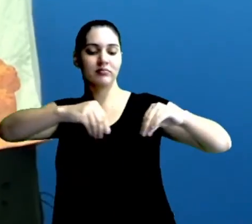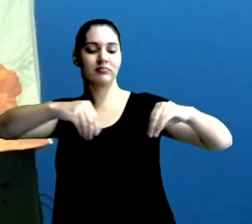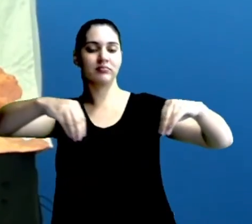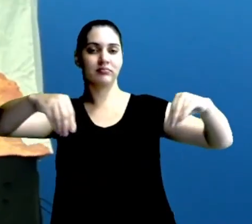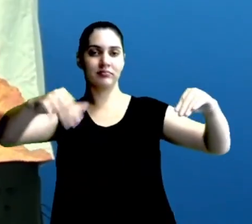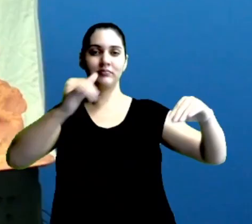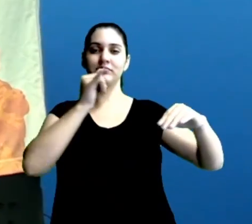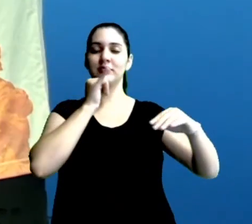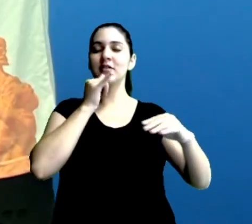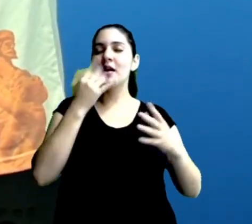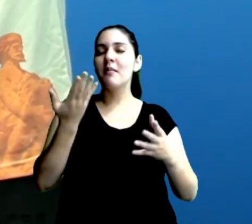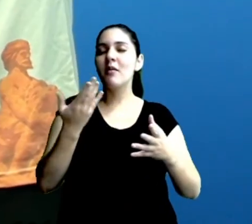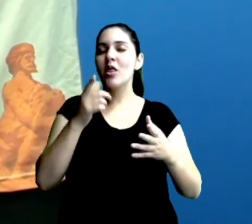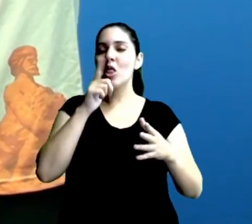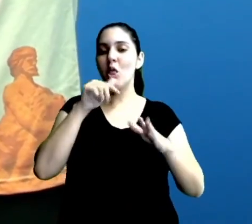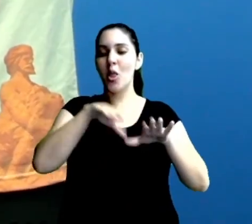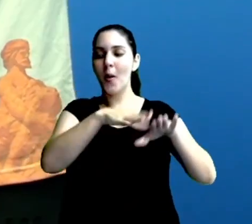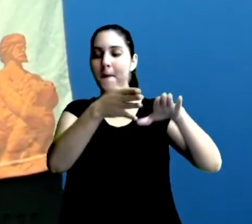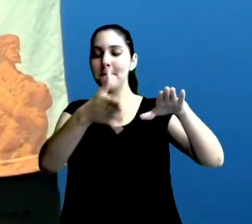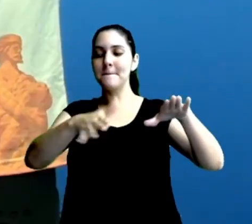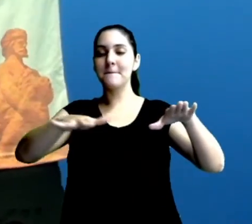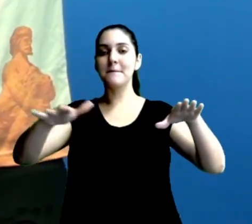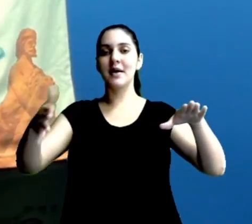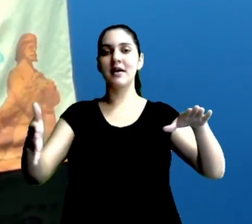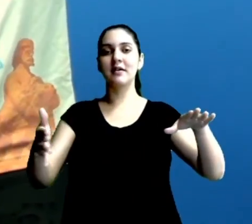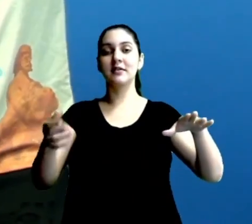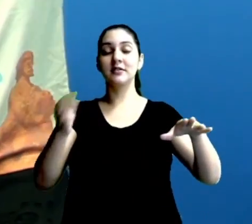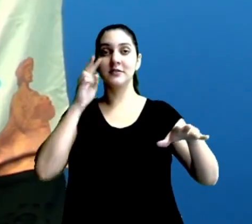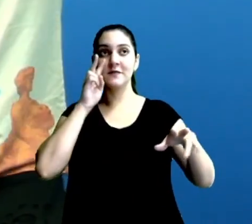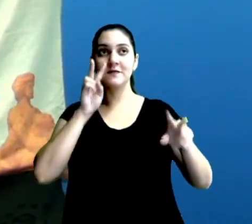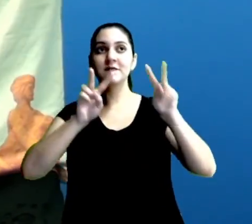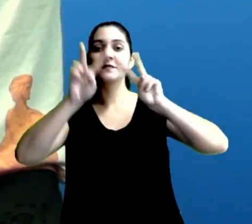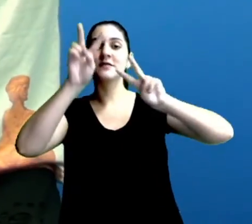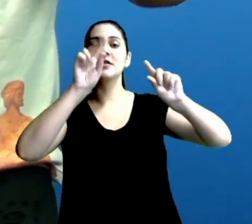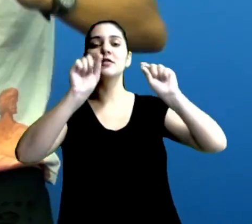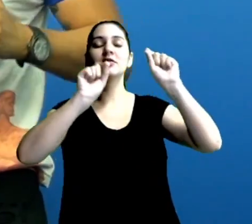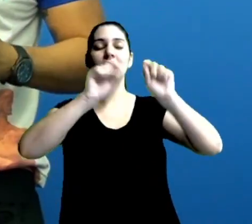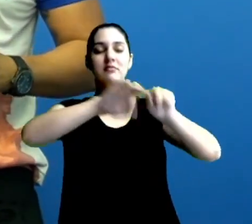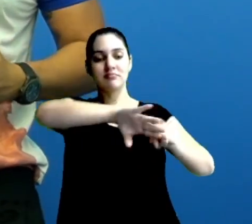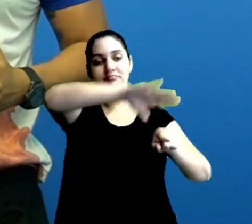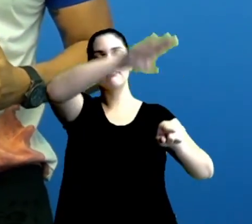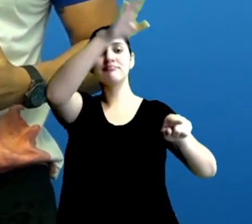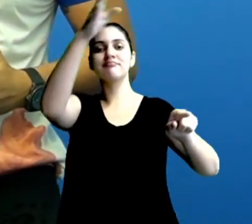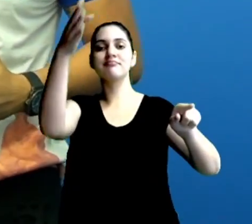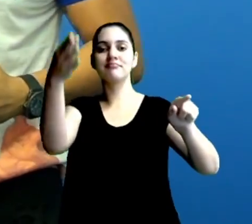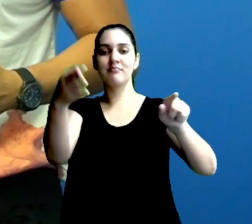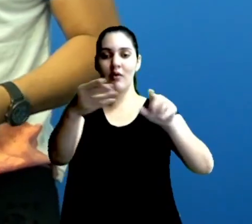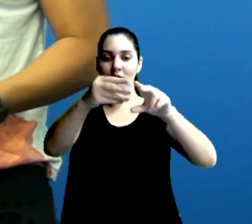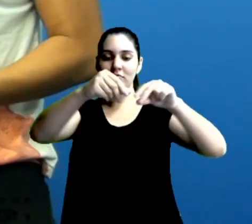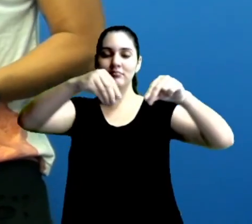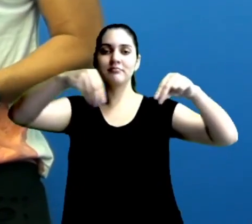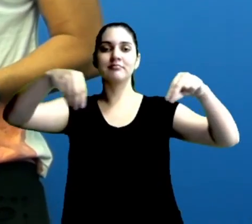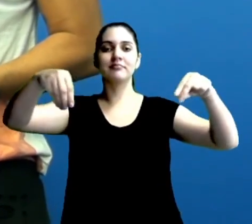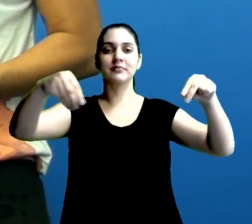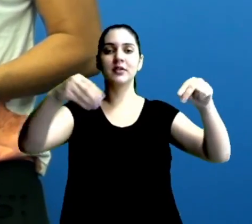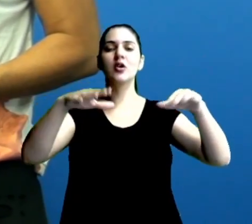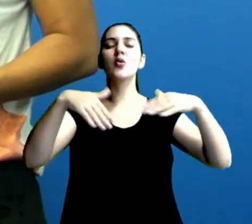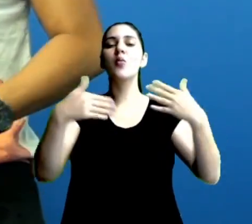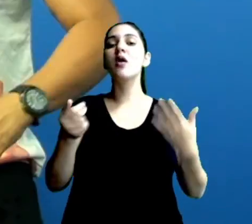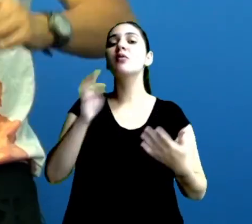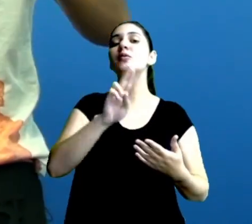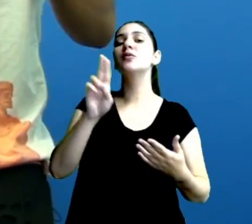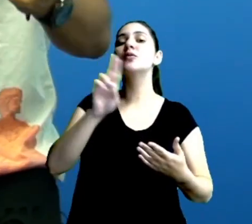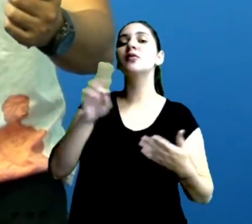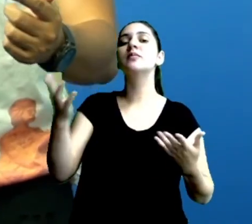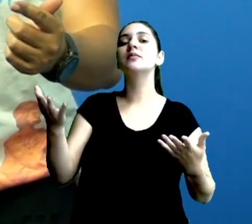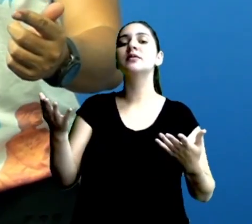você está no alto mar, a primeira coisa que você observa que você está de longe vai ser a parte mais alta, um monte. Então aquele monte, qual é o nome que eles dão àquele